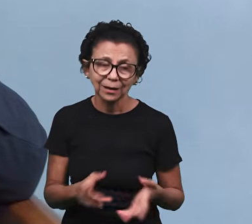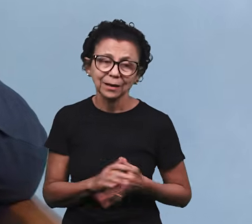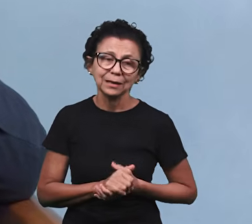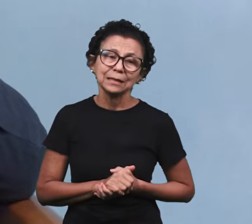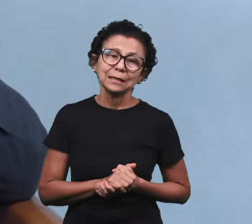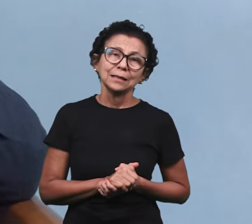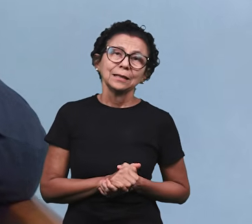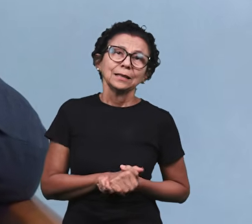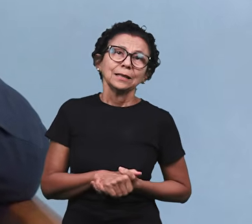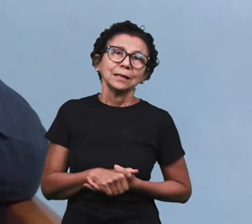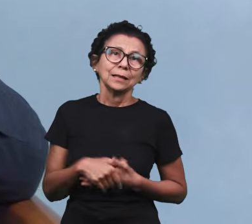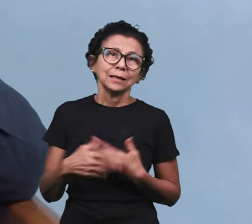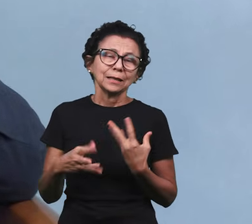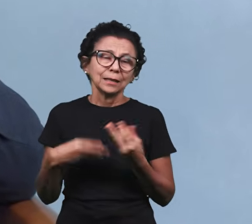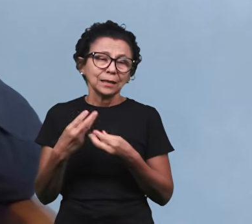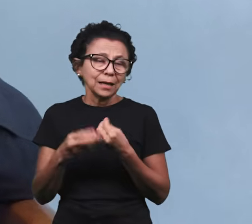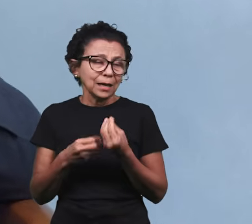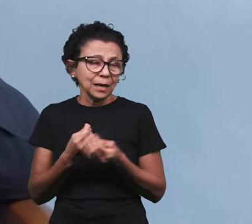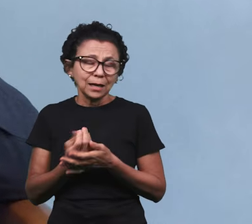de forma